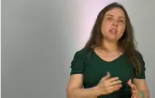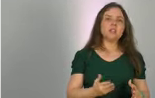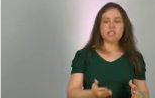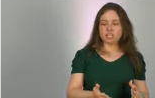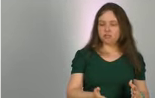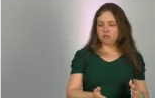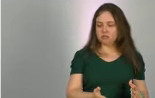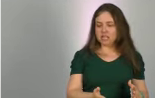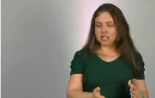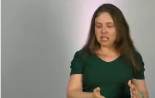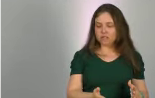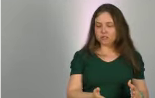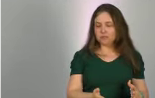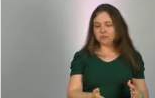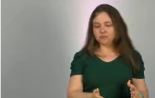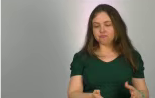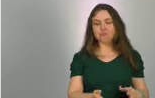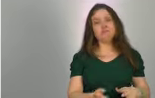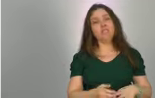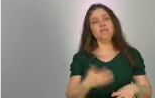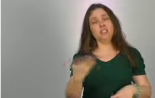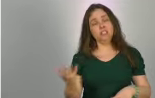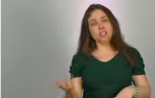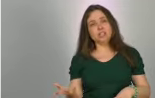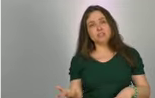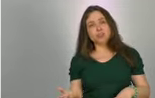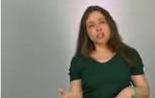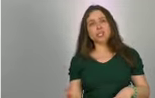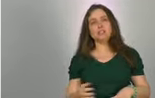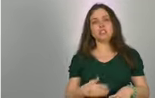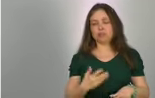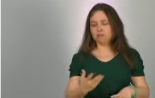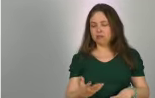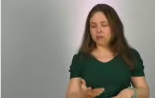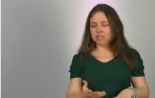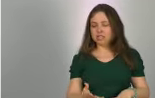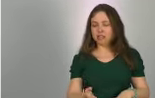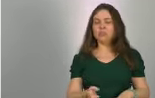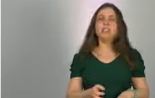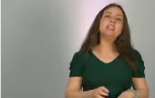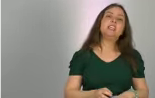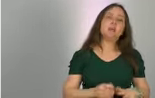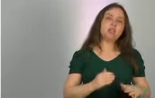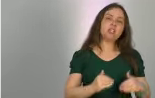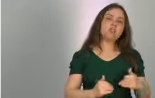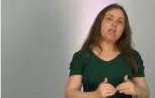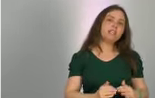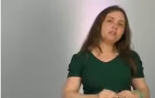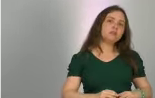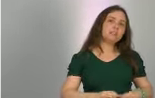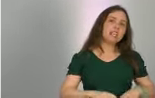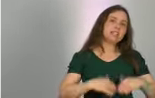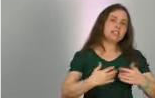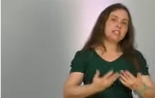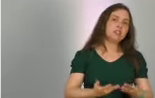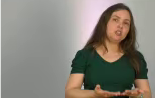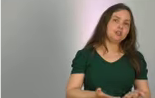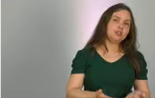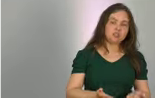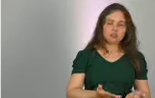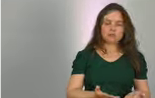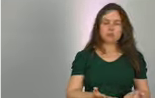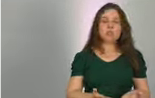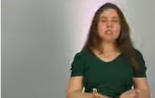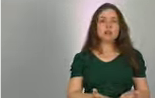então o portal se era da Universidade que já existia já está fundamentado e a partir do êxito